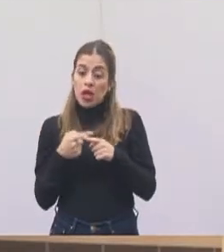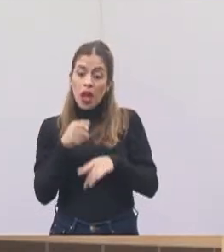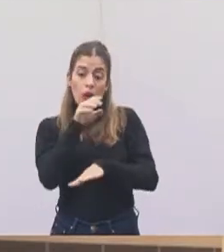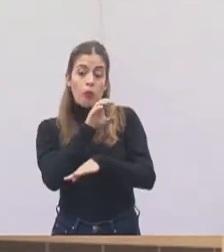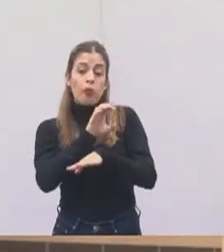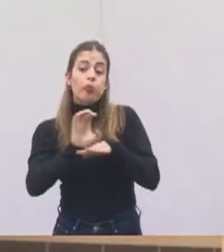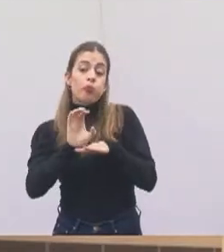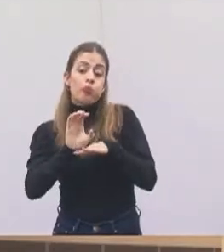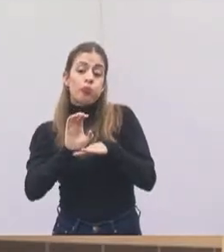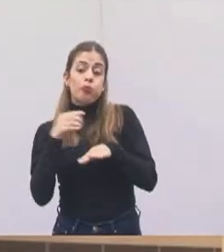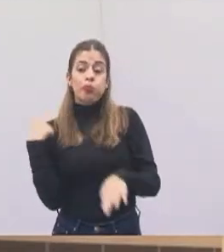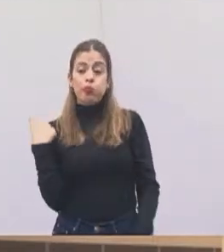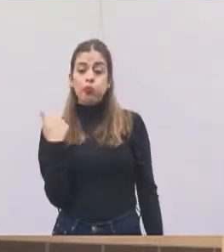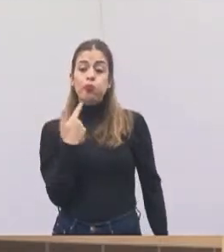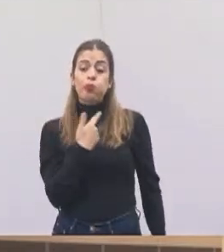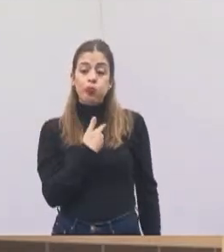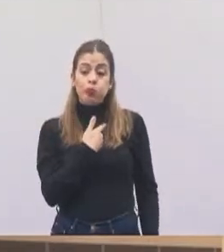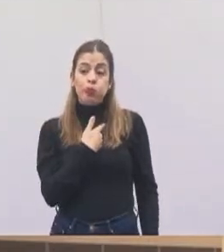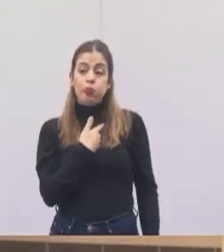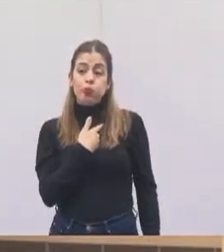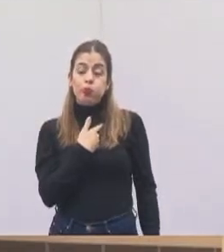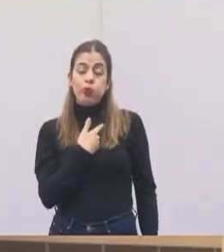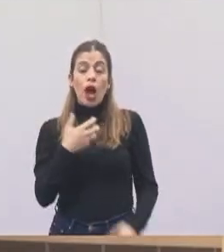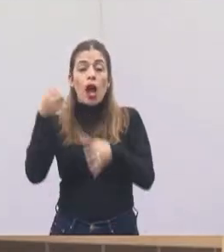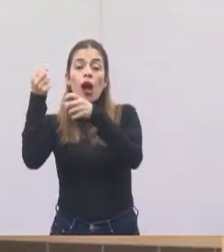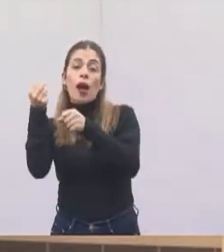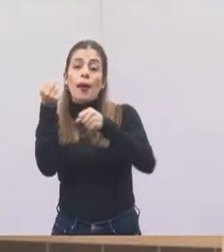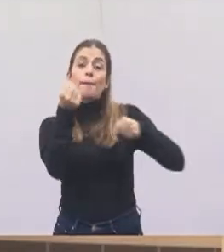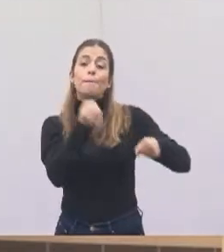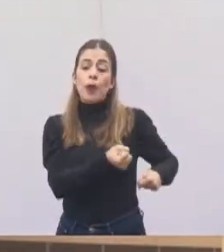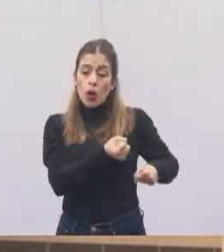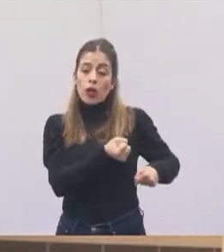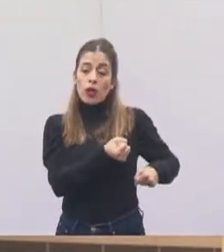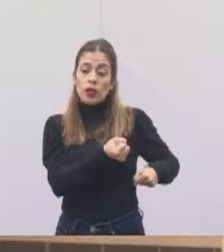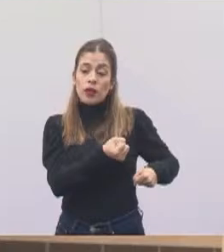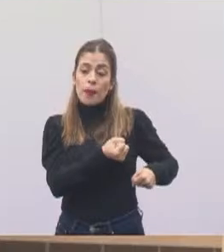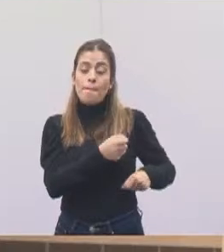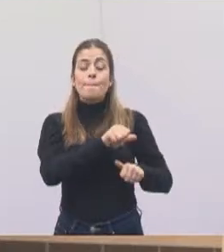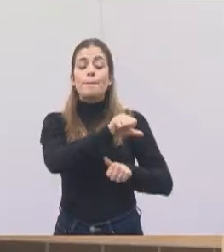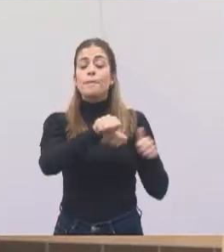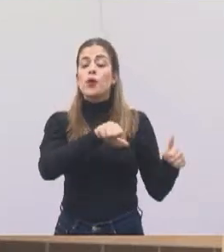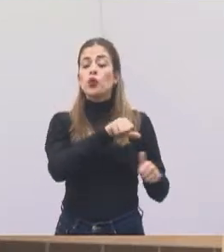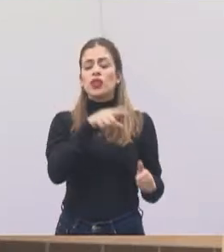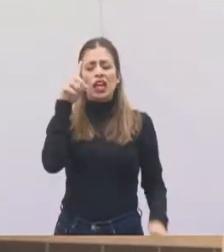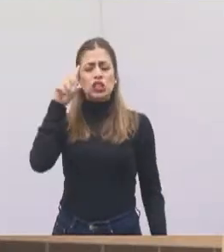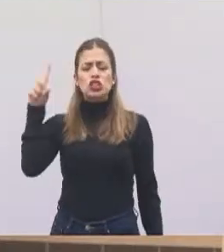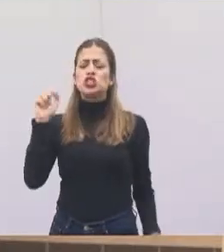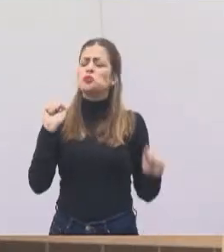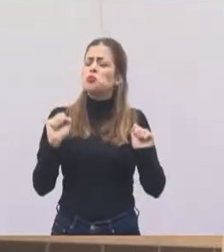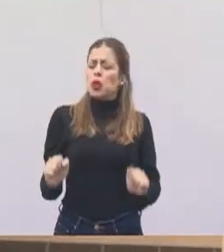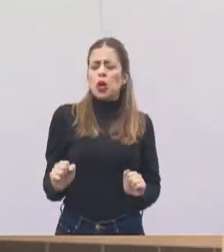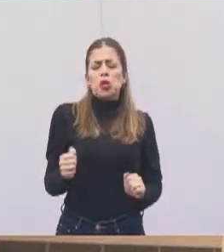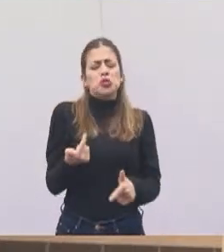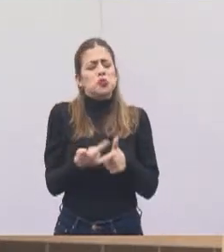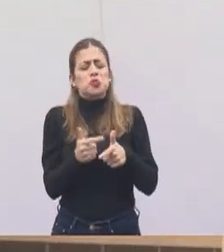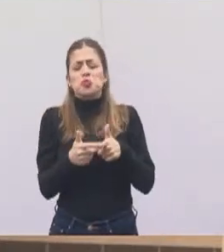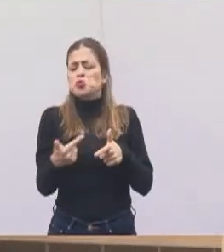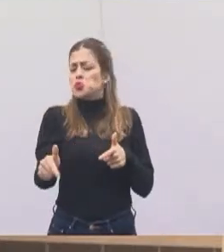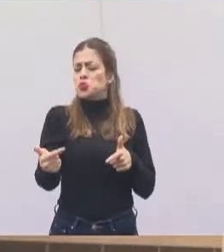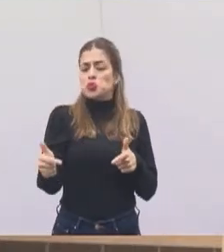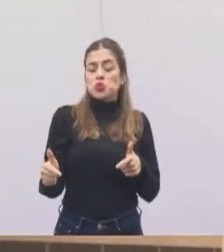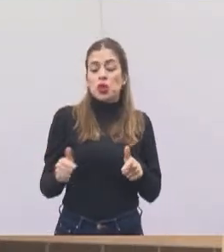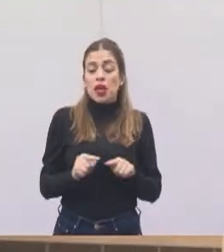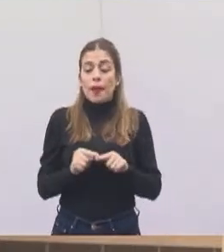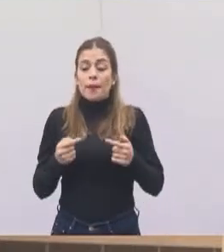Constituição da nossa República. Mudar não tem nenhum problema, mudar a data. Mas institui o Dia Municipal